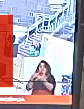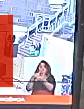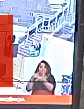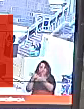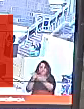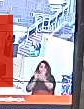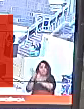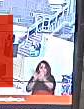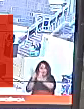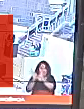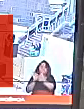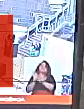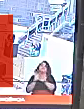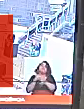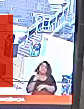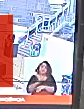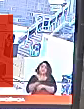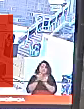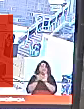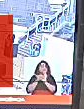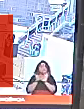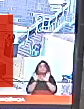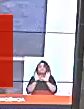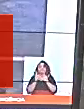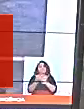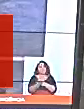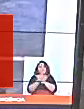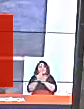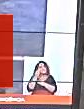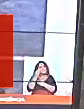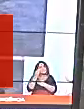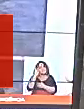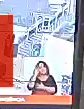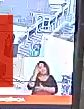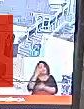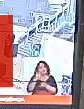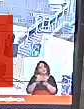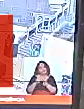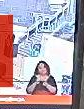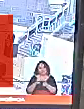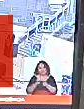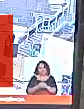está aberta a pensar e buscar soluções para o caso. Obrigado.